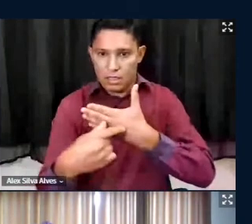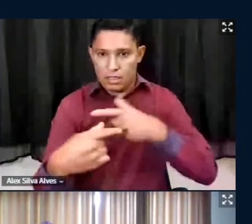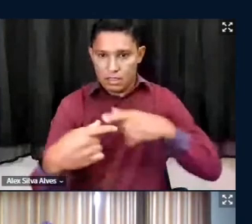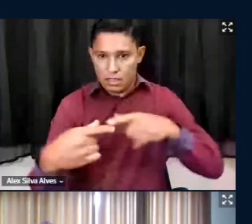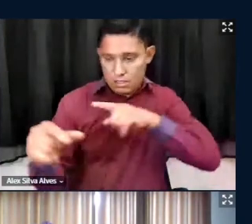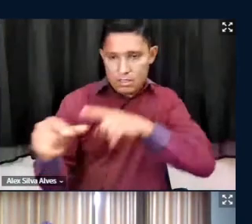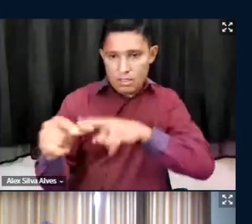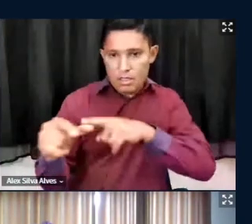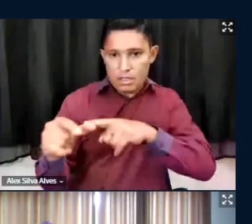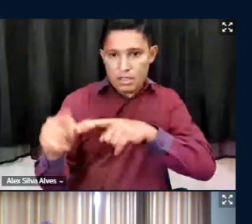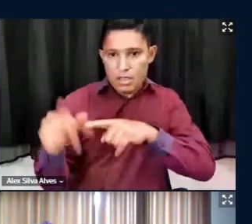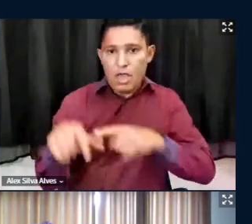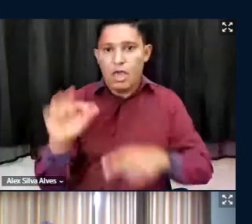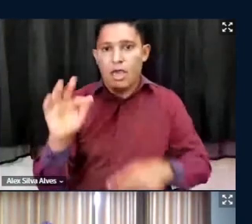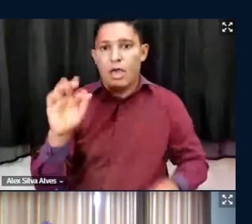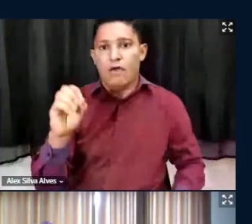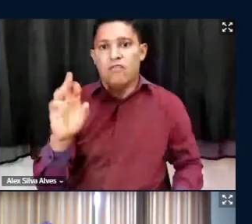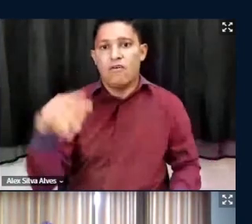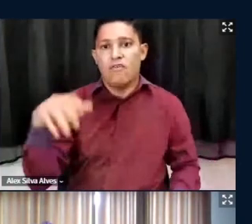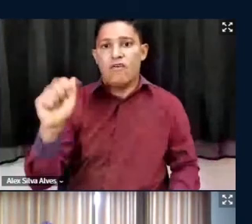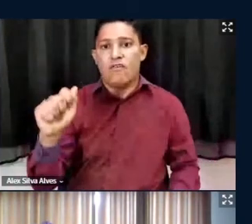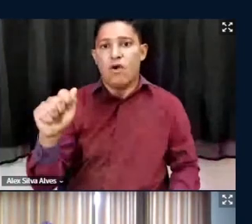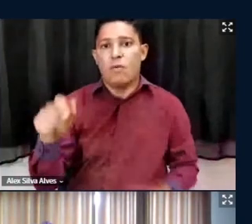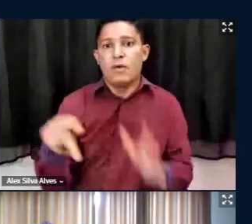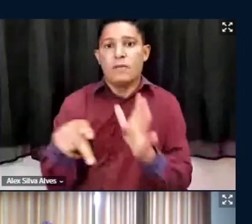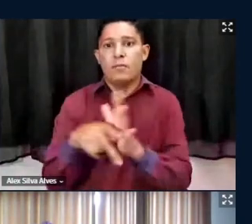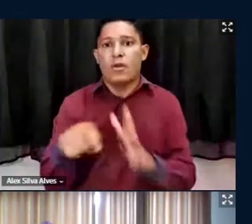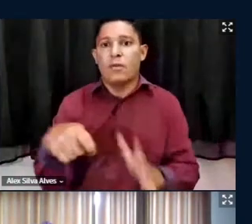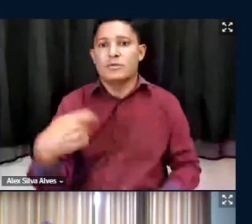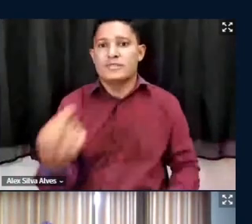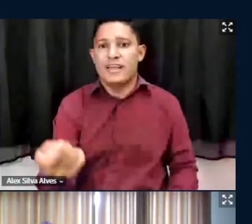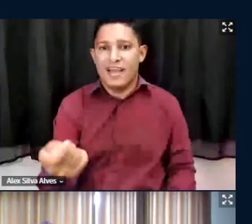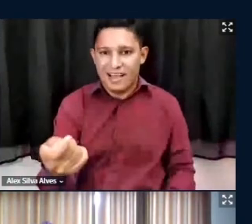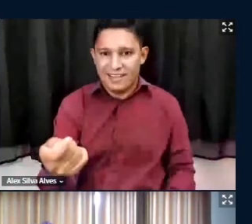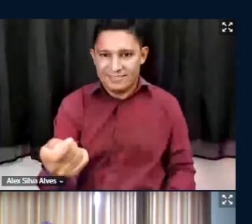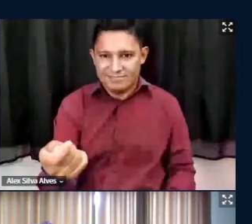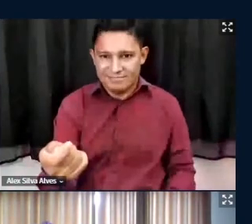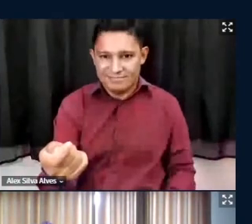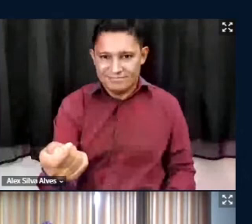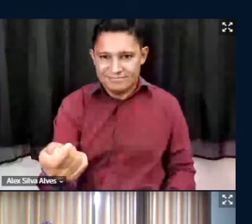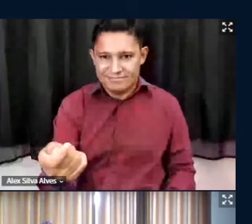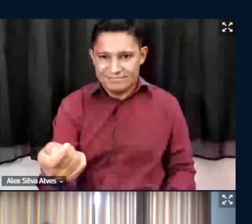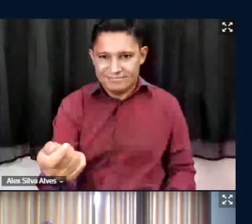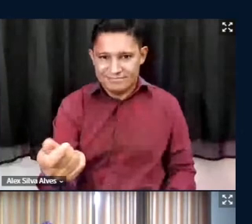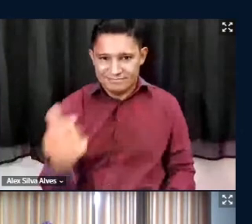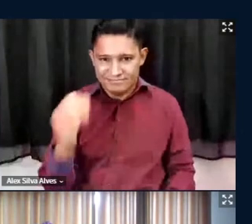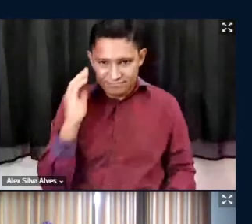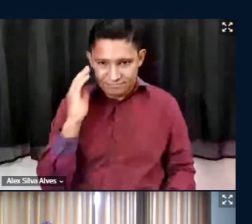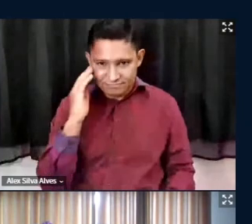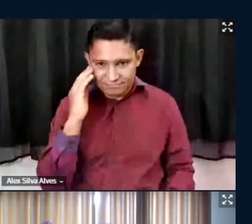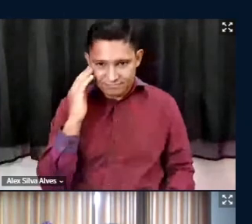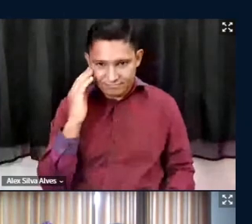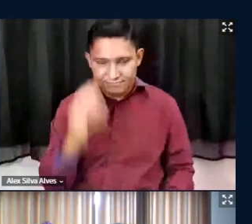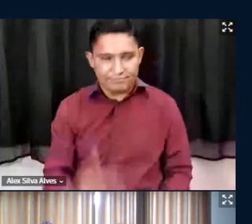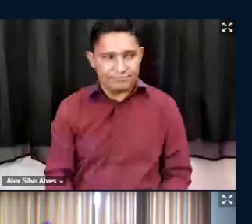essa forma ao invés dessa forma. Porque seria